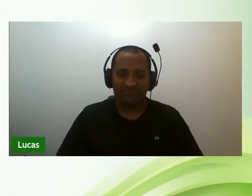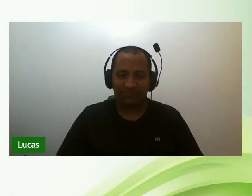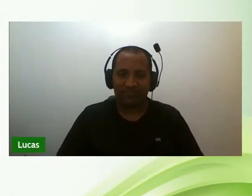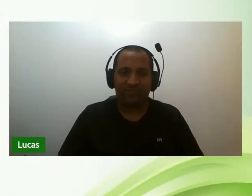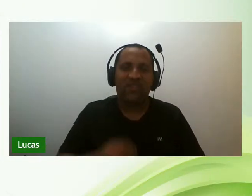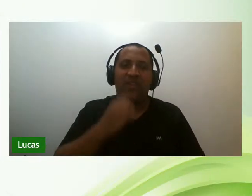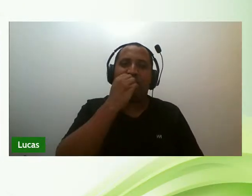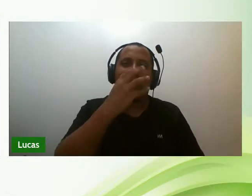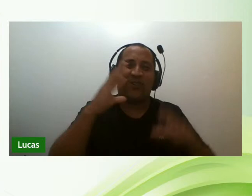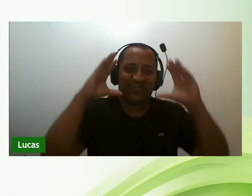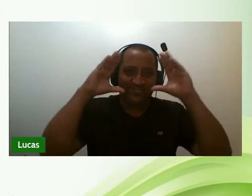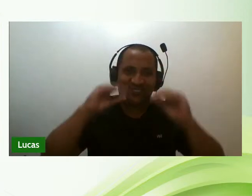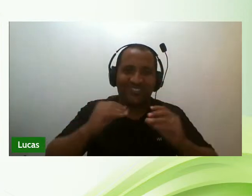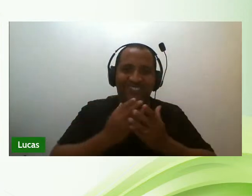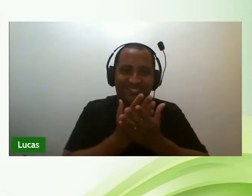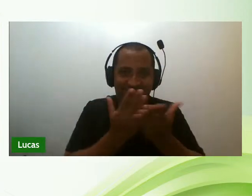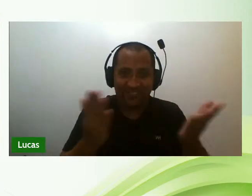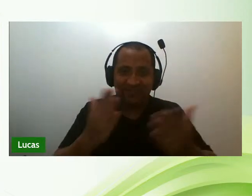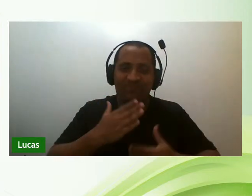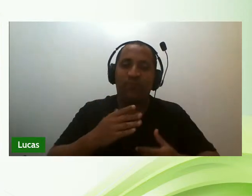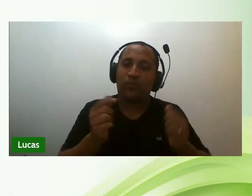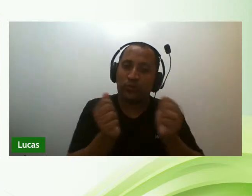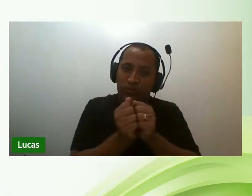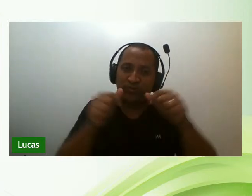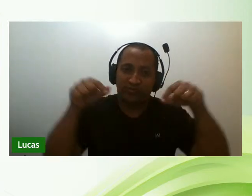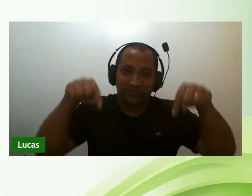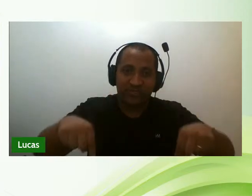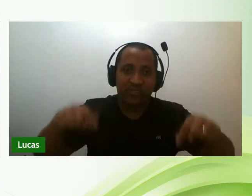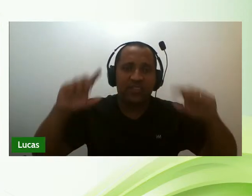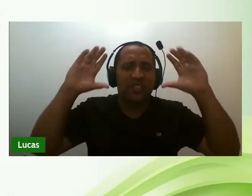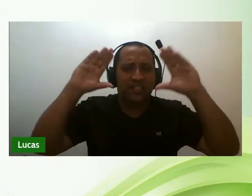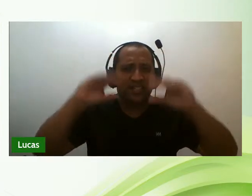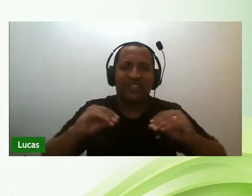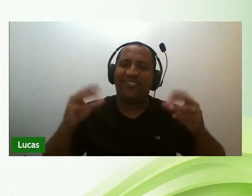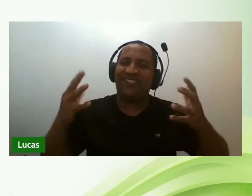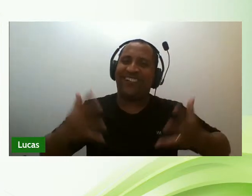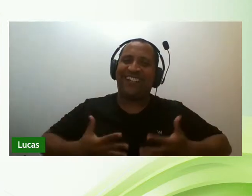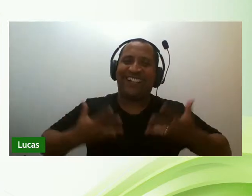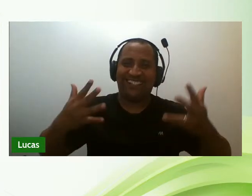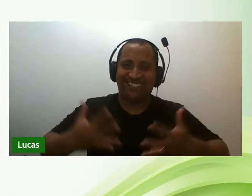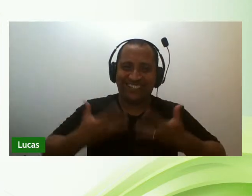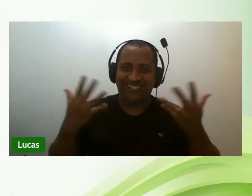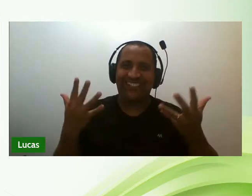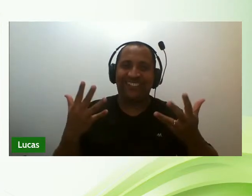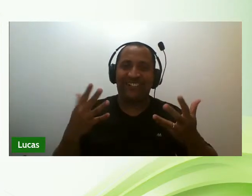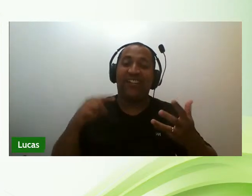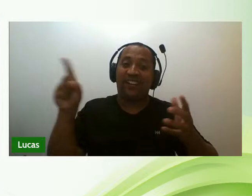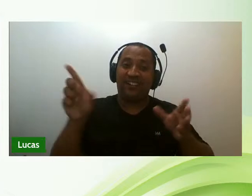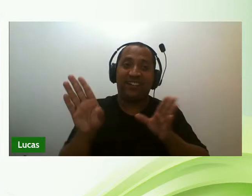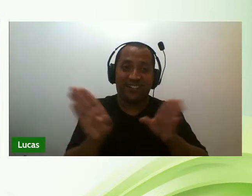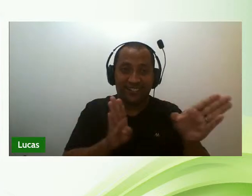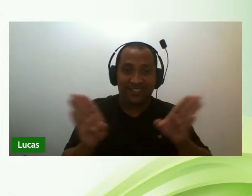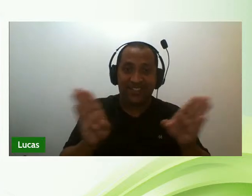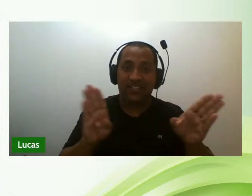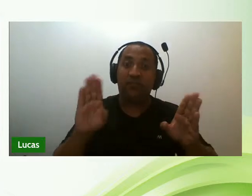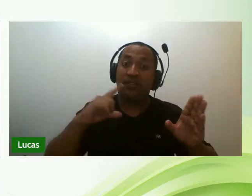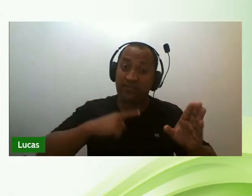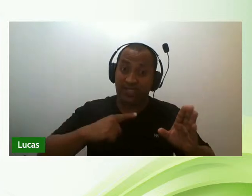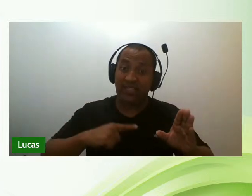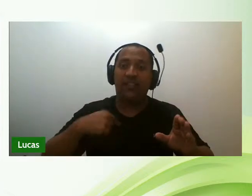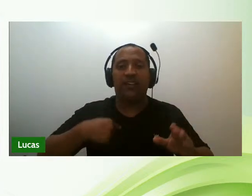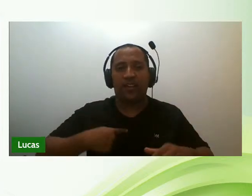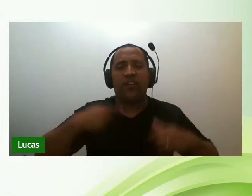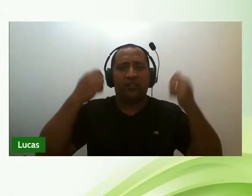Muito boa noite a todos que estão conosco nesta noite muito alegre. Para fim de acessibilidade, farei minha